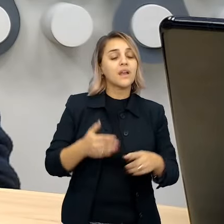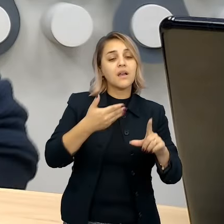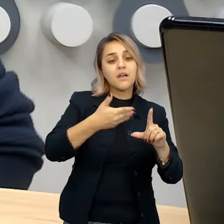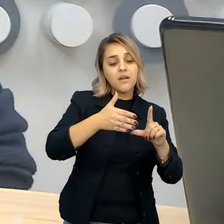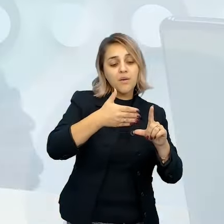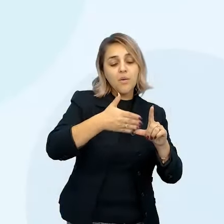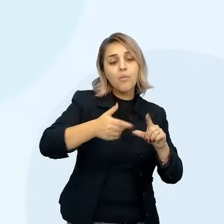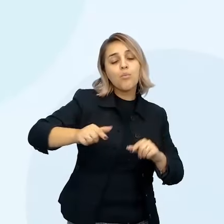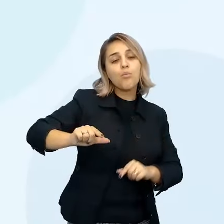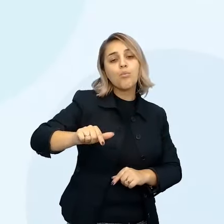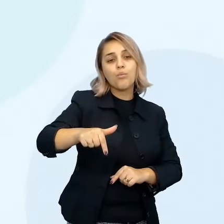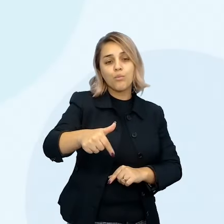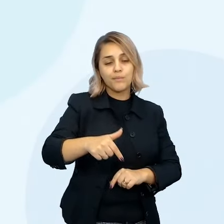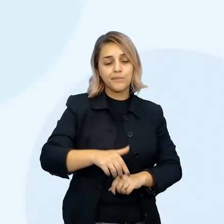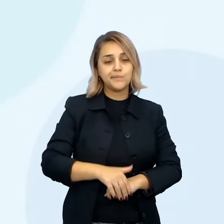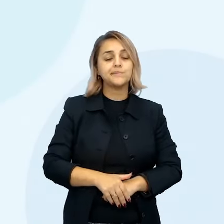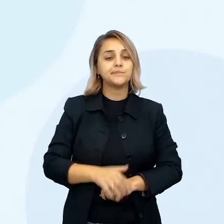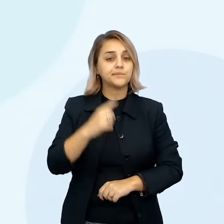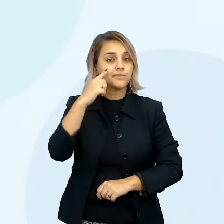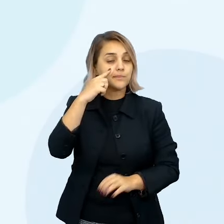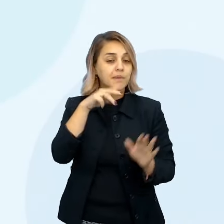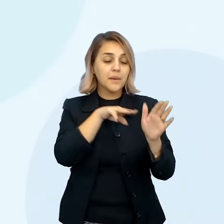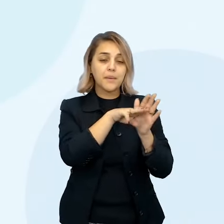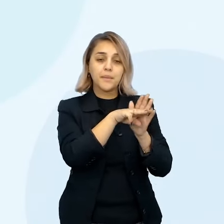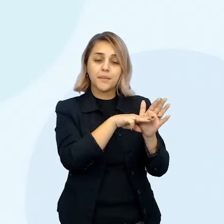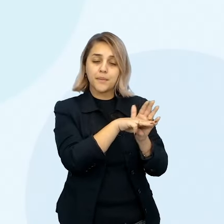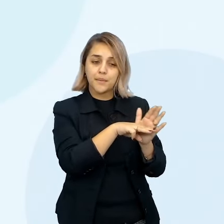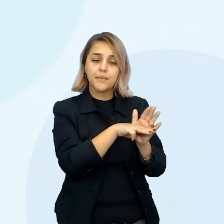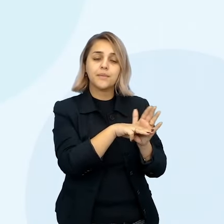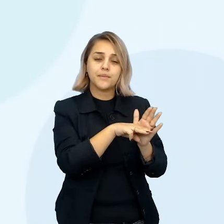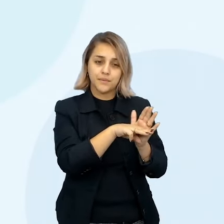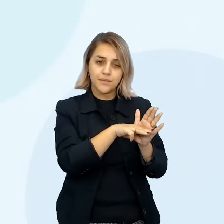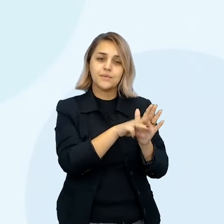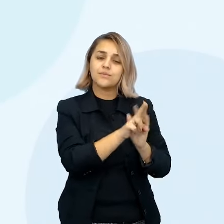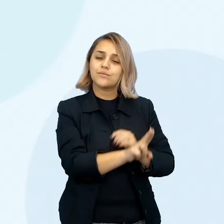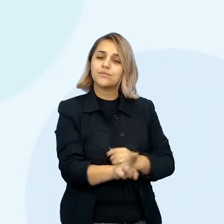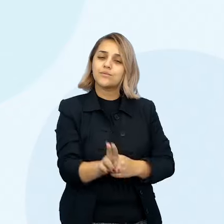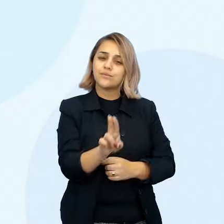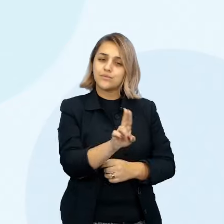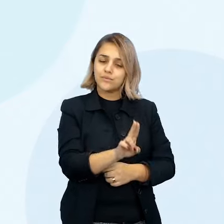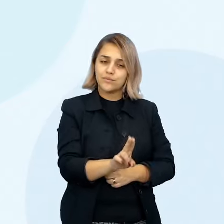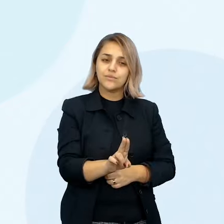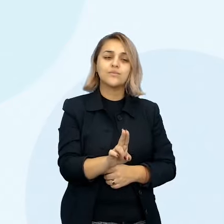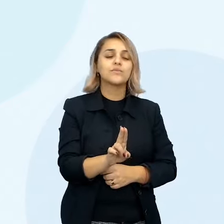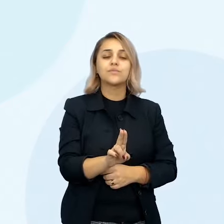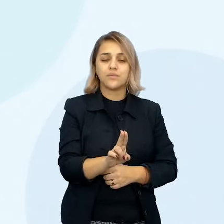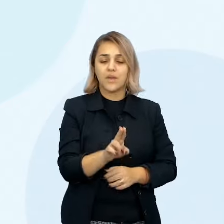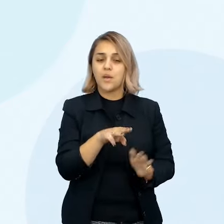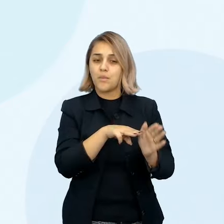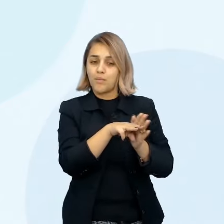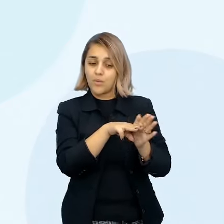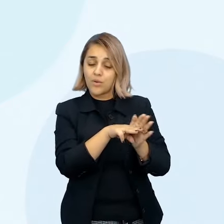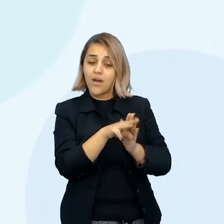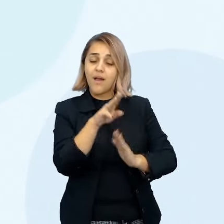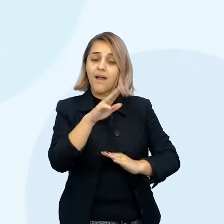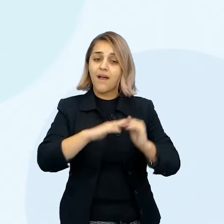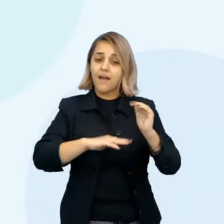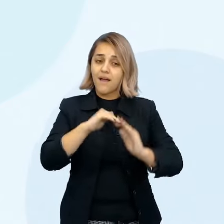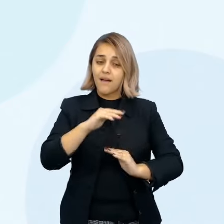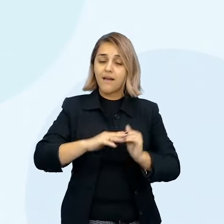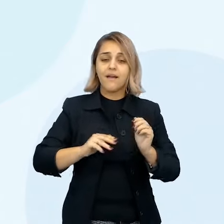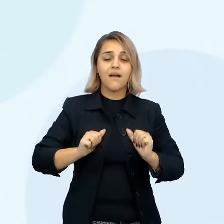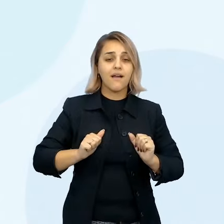aí a metodologia que vai ser utilizada, né? A metodologia ativa utilizada, a sala de